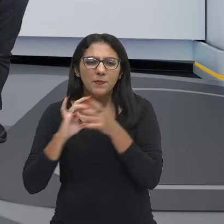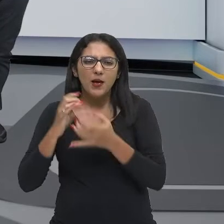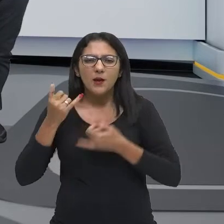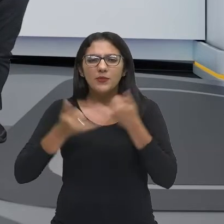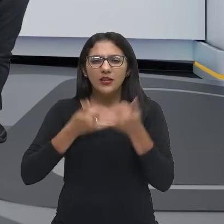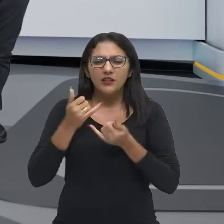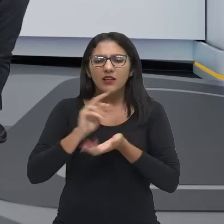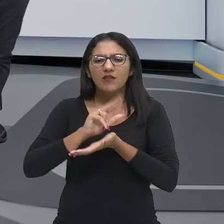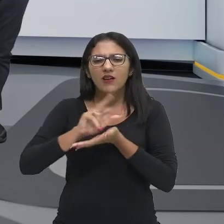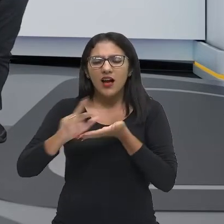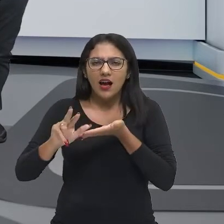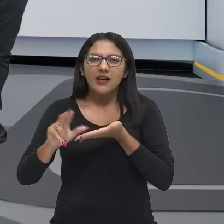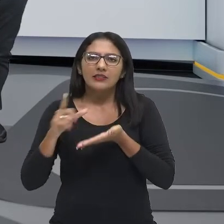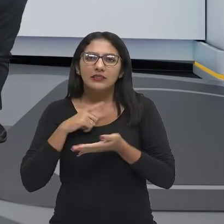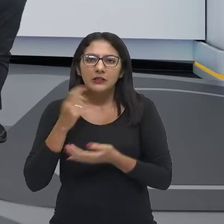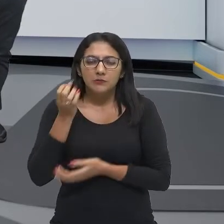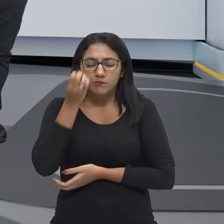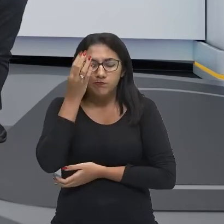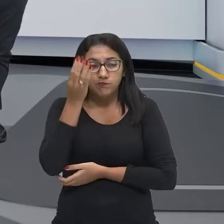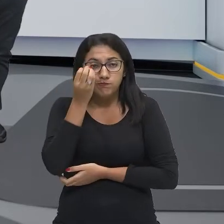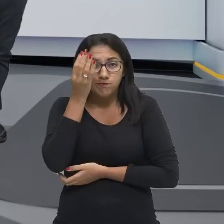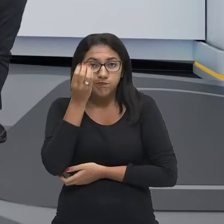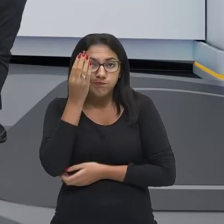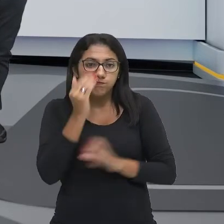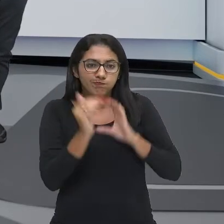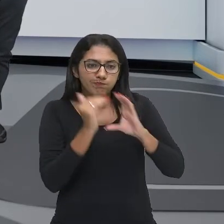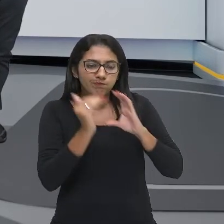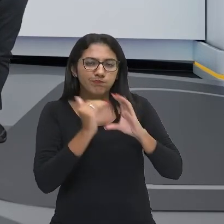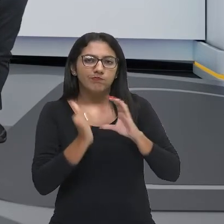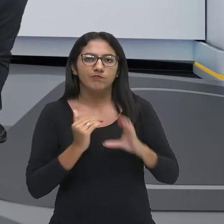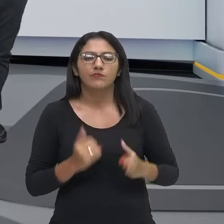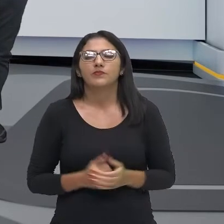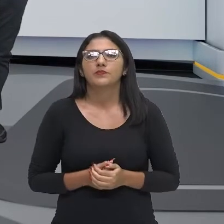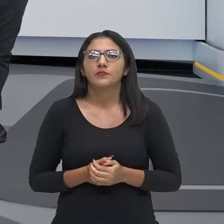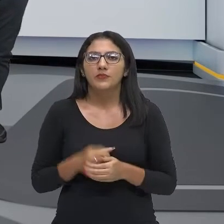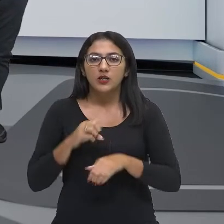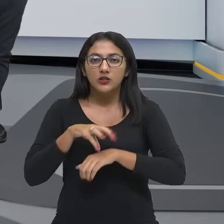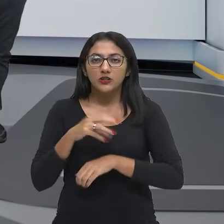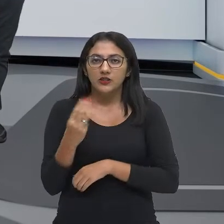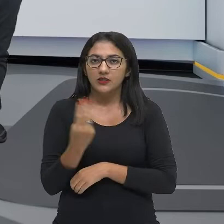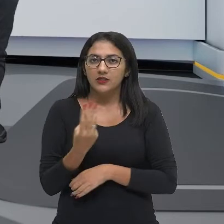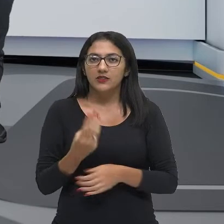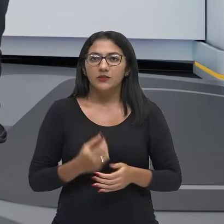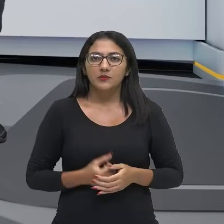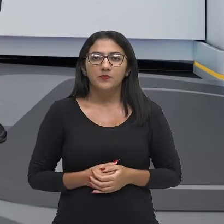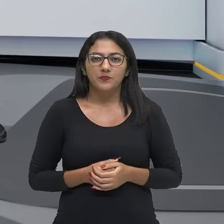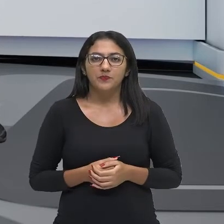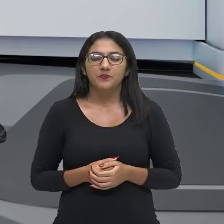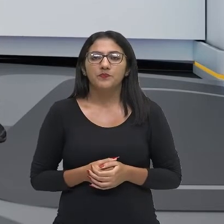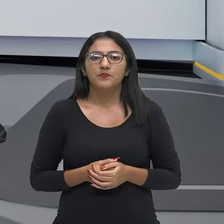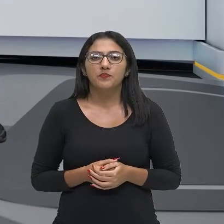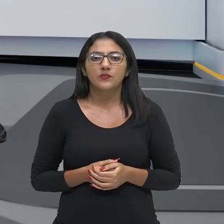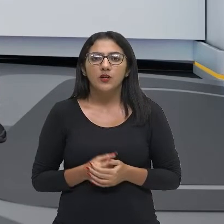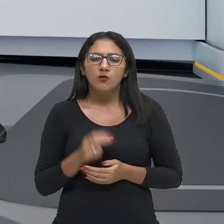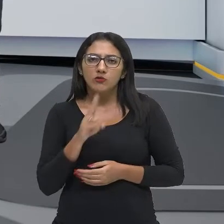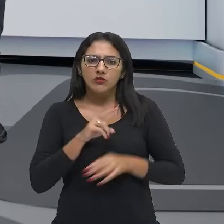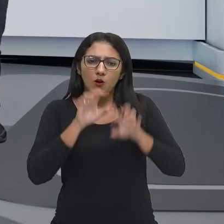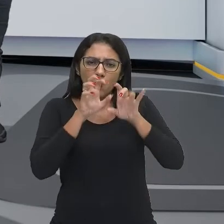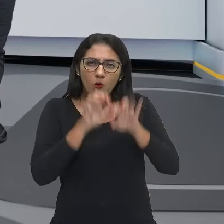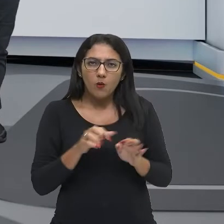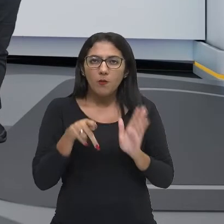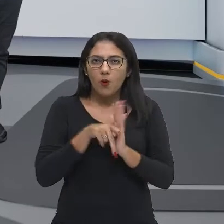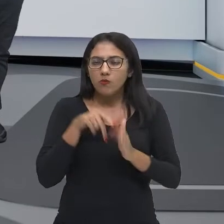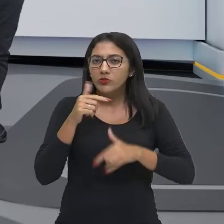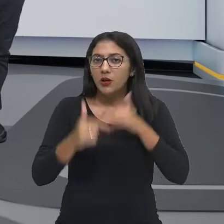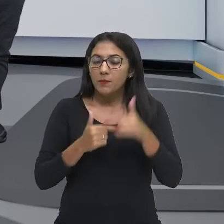outras mensagens que possam perturbar os seus colegas. Vamos para a dica 3. Ao utilizar o computador da empresa,